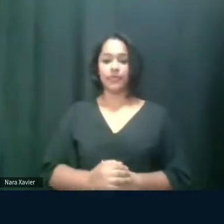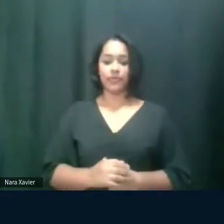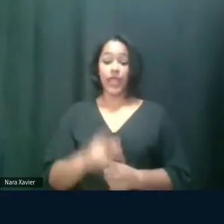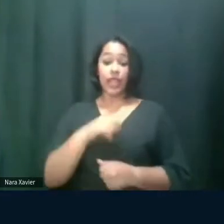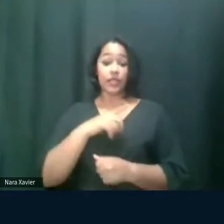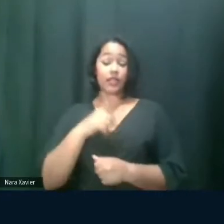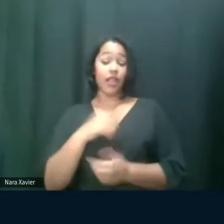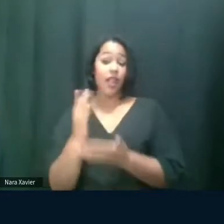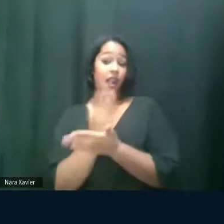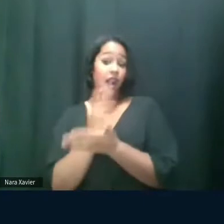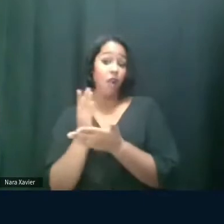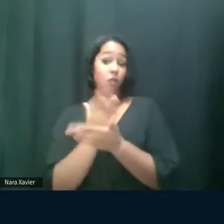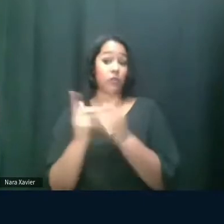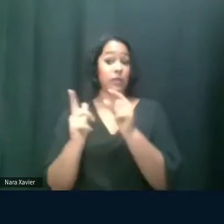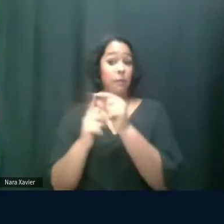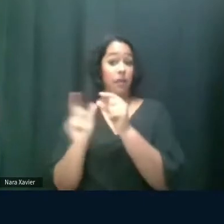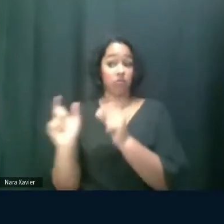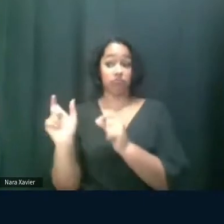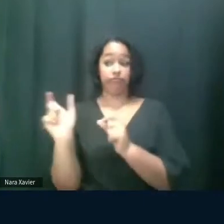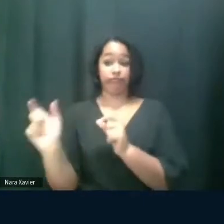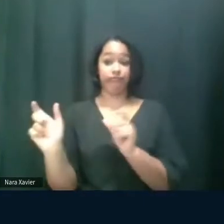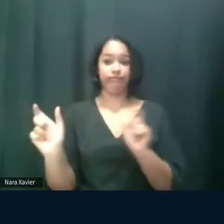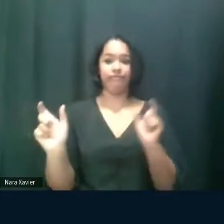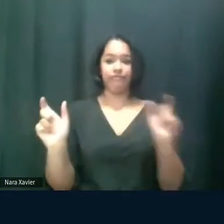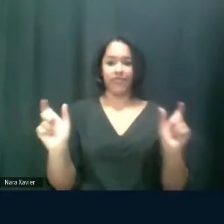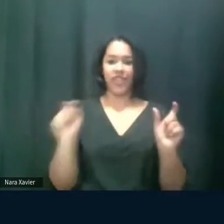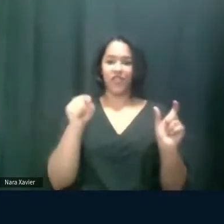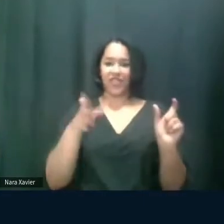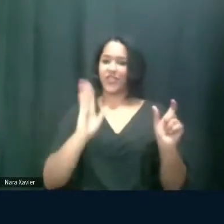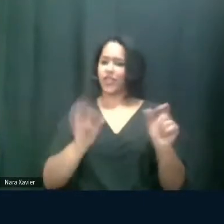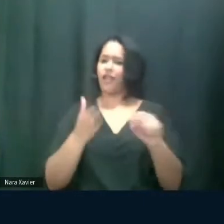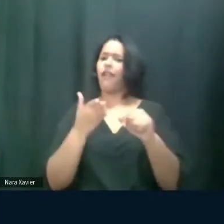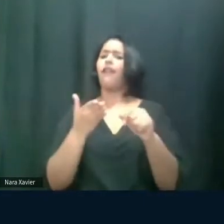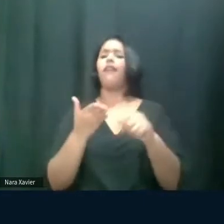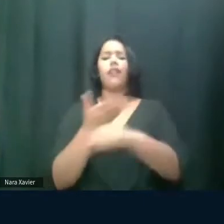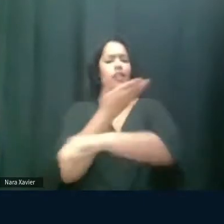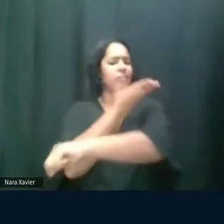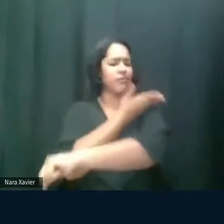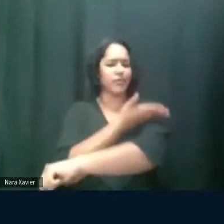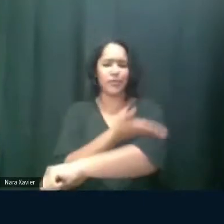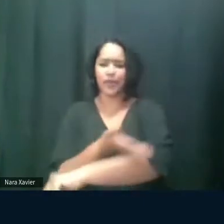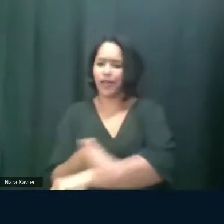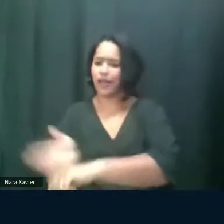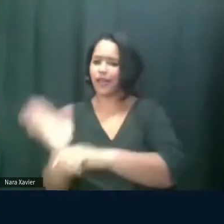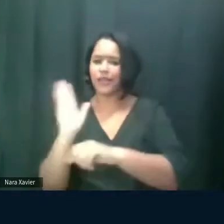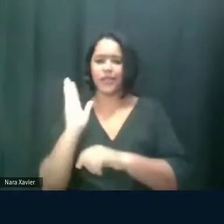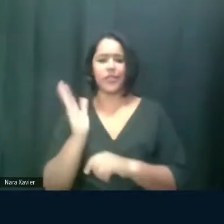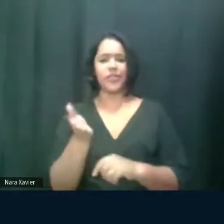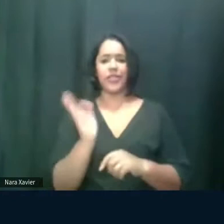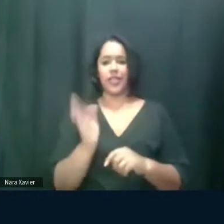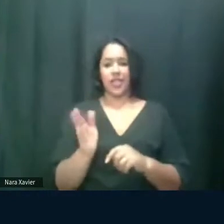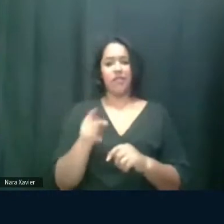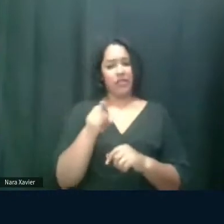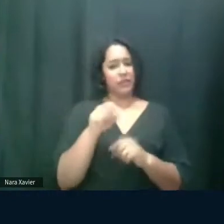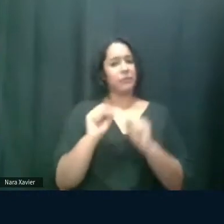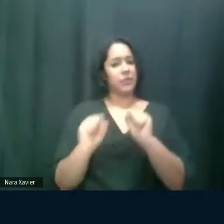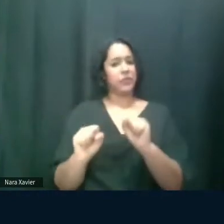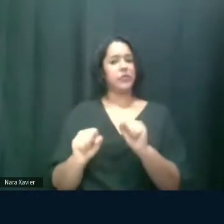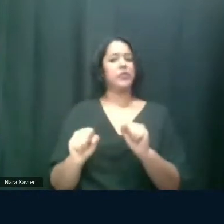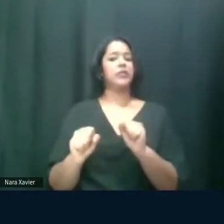eu acho que justamente porque vocês estão muito acostumados com eles, que vocês poderiam talvez discutir